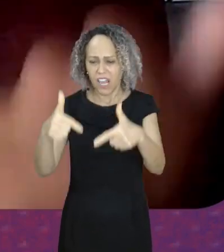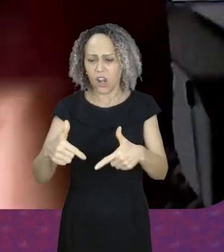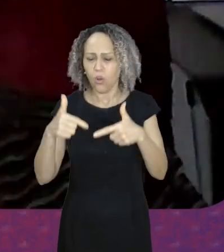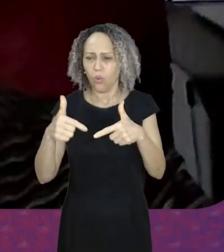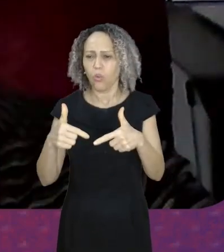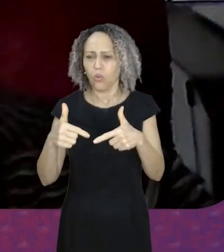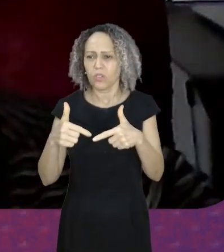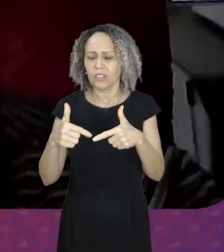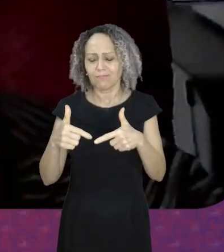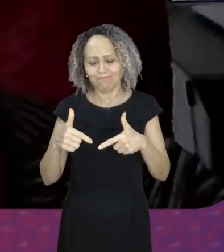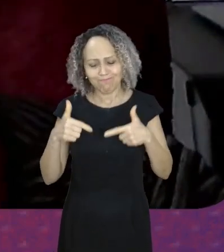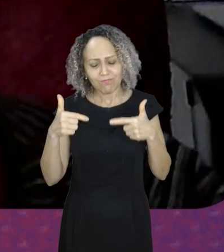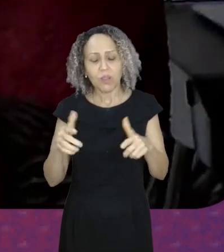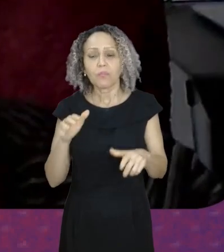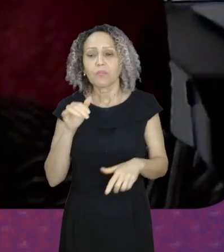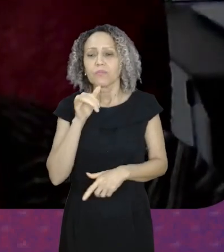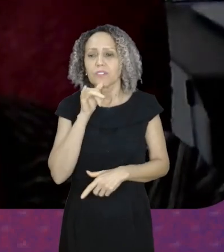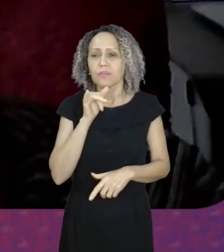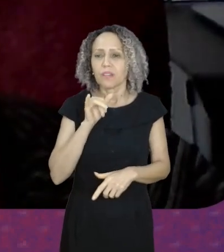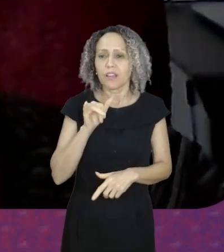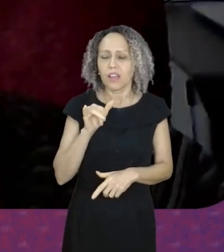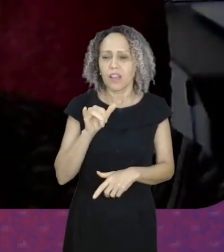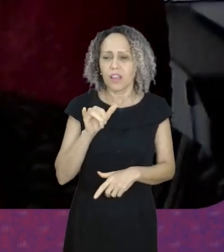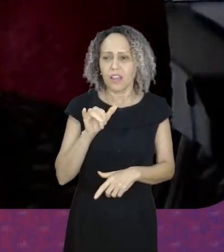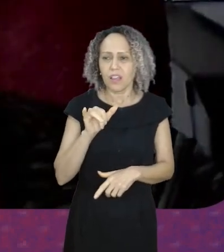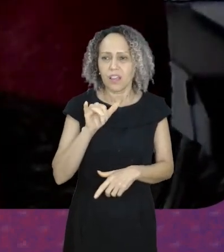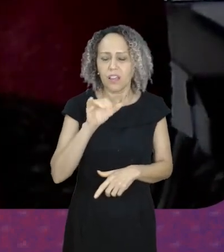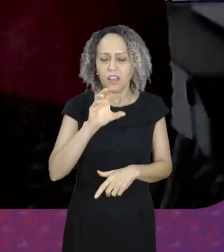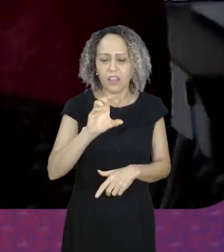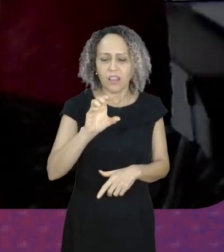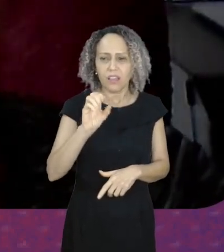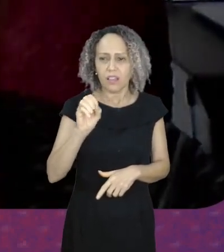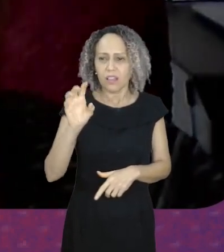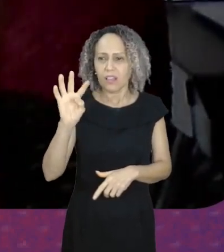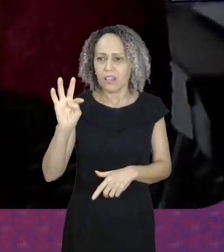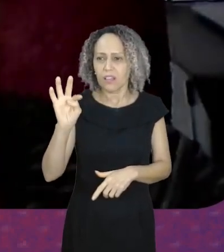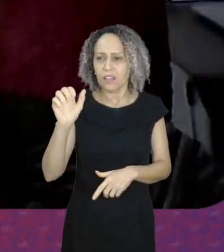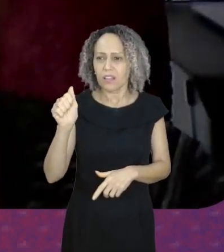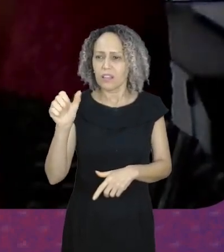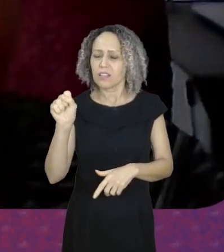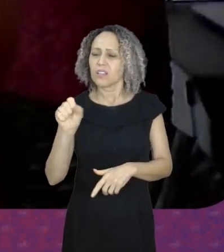cotas, como eu exemplifiquei anteriormente, elas se somam a essa